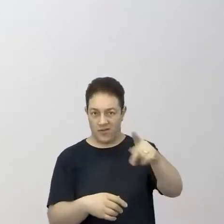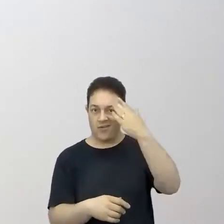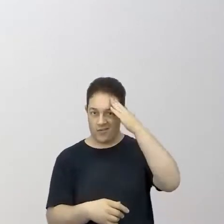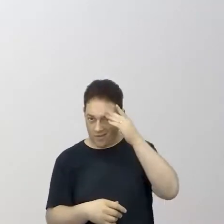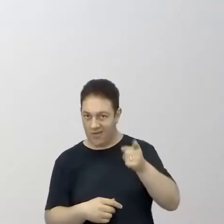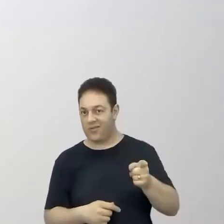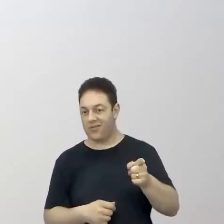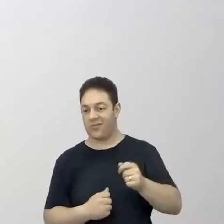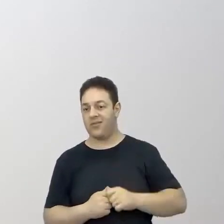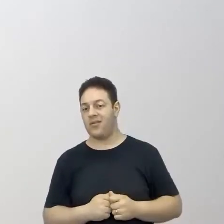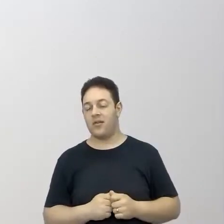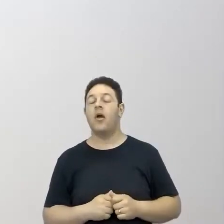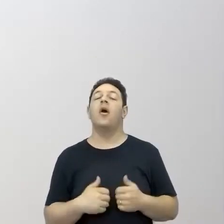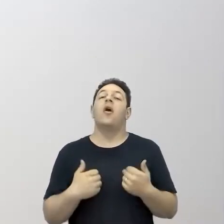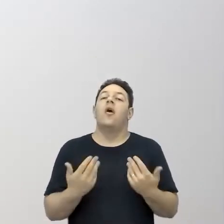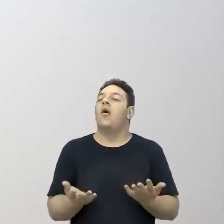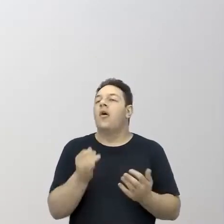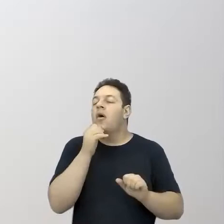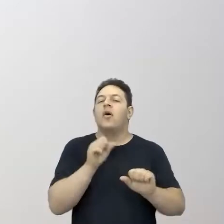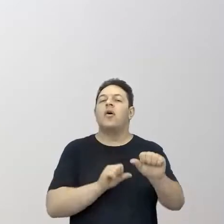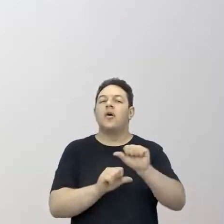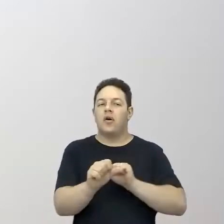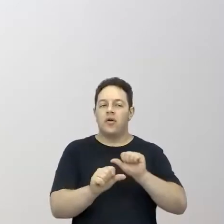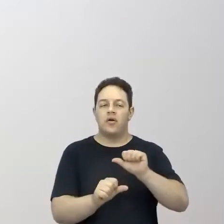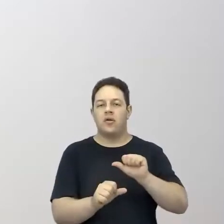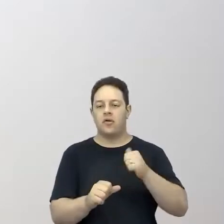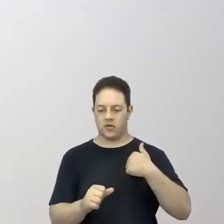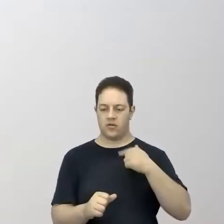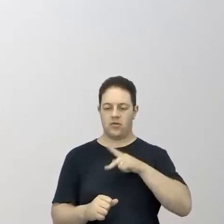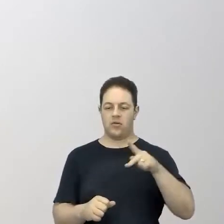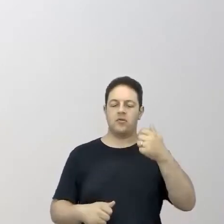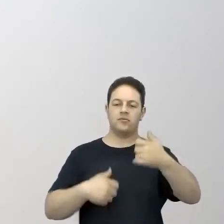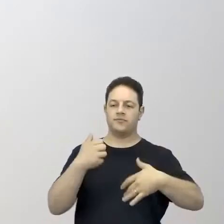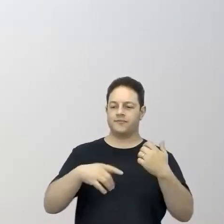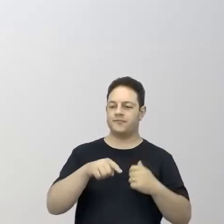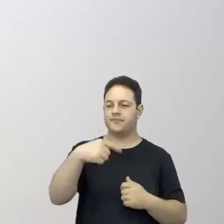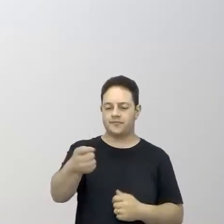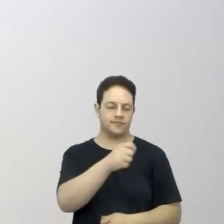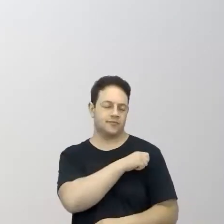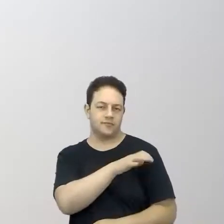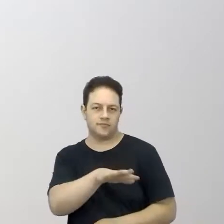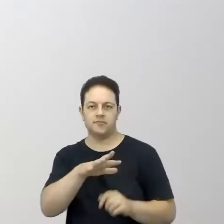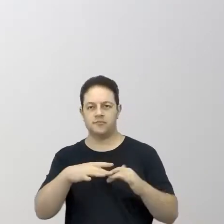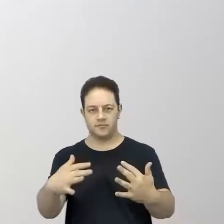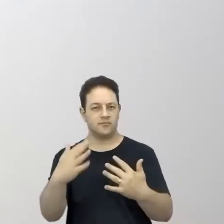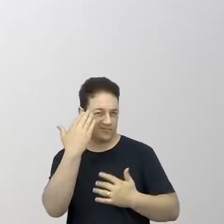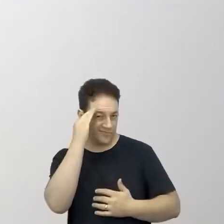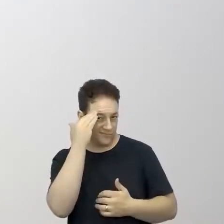fazendo, né? Ou o contrário, enfim. Não se trata de